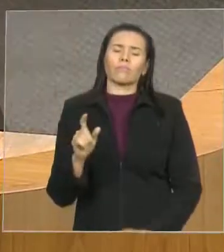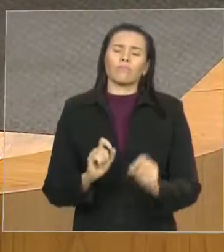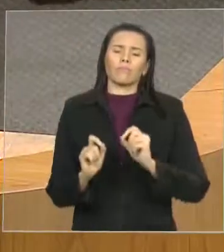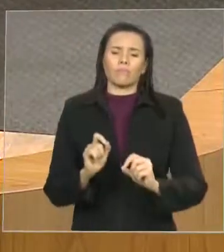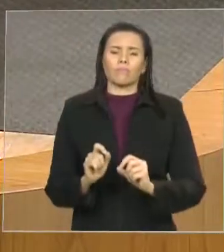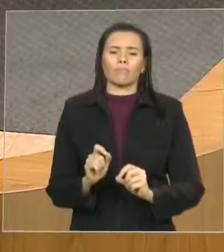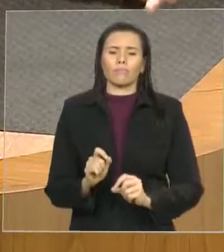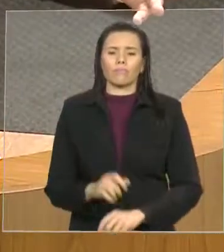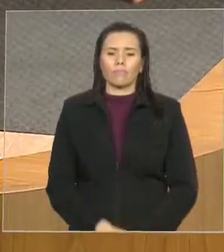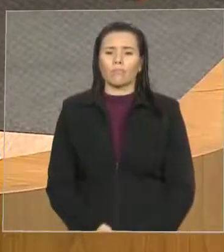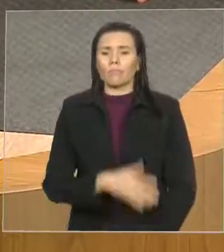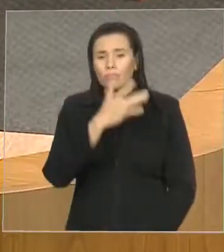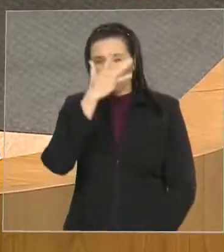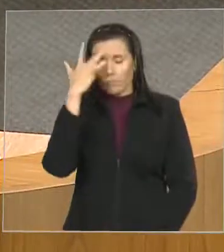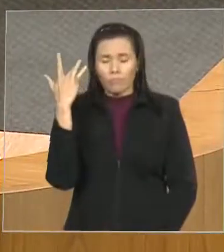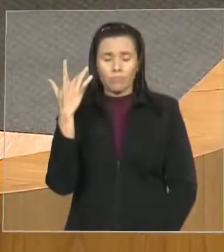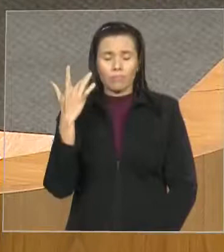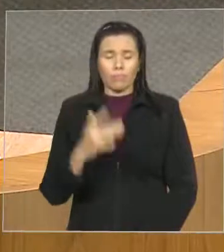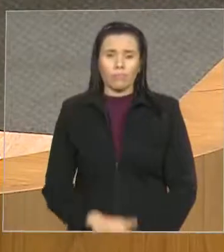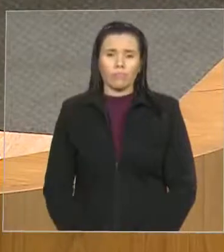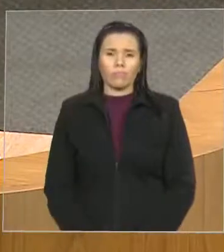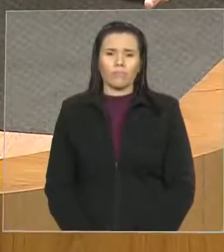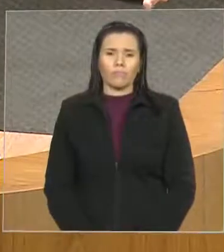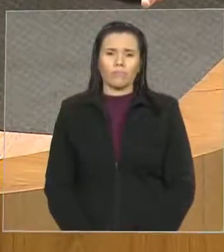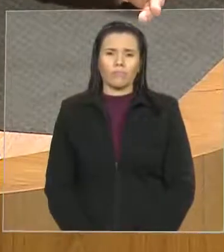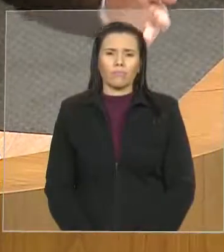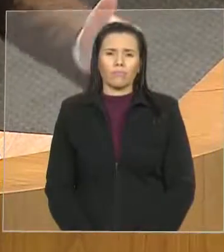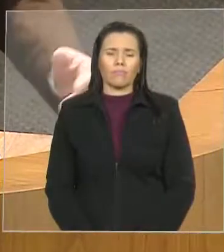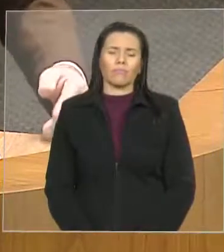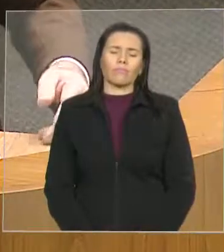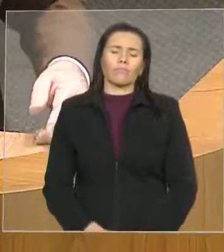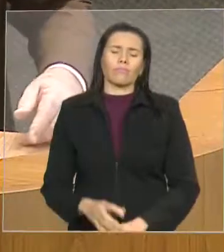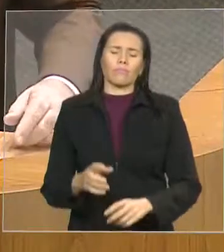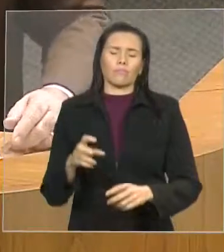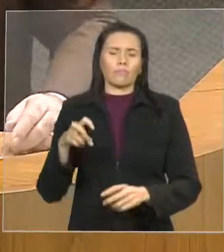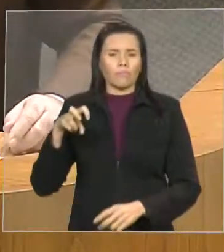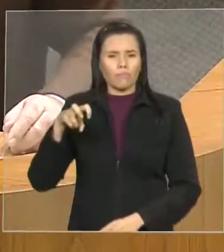porque não tinha condições de